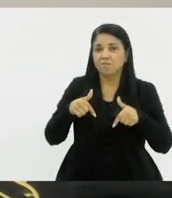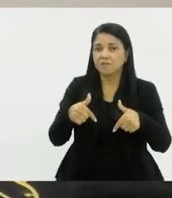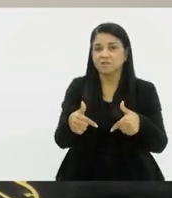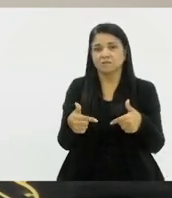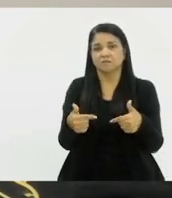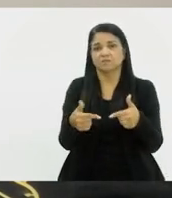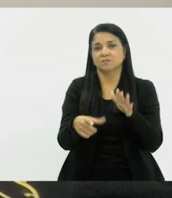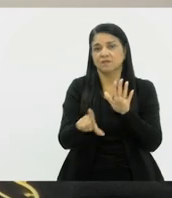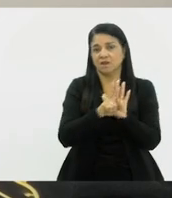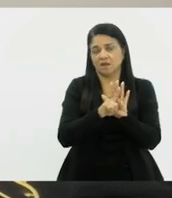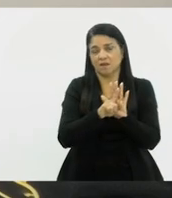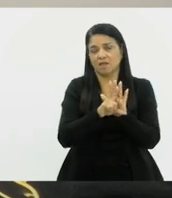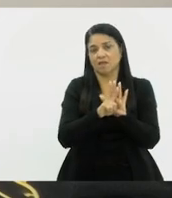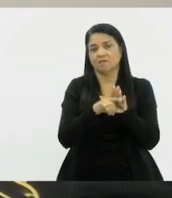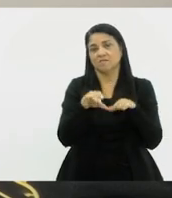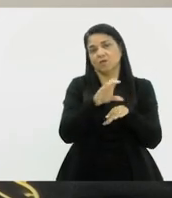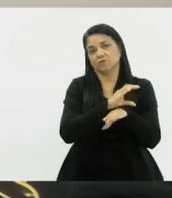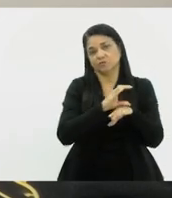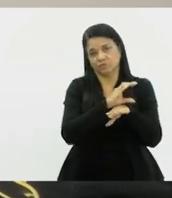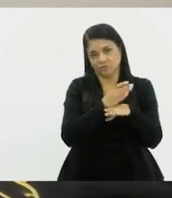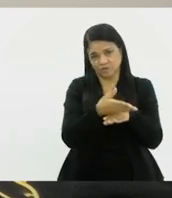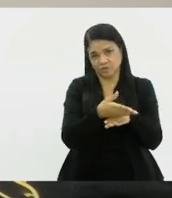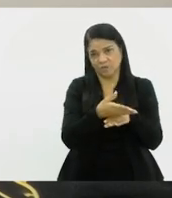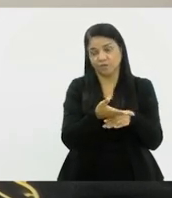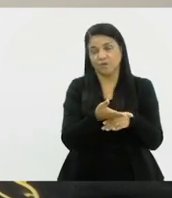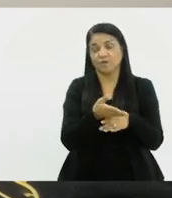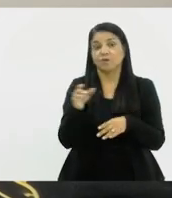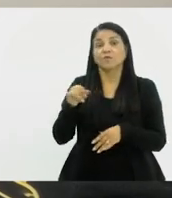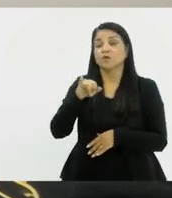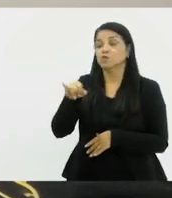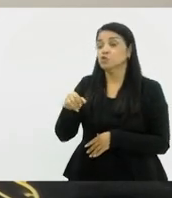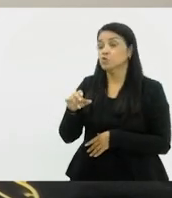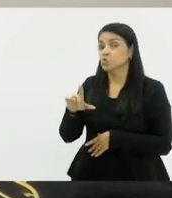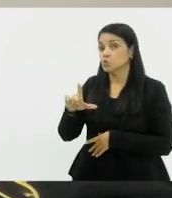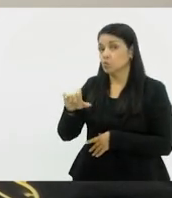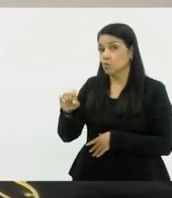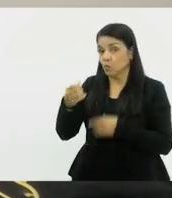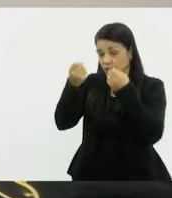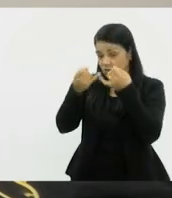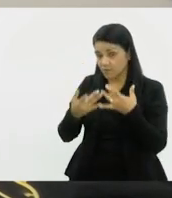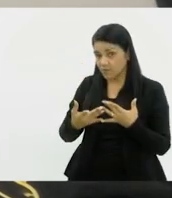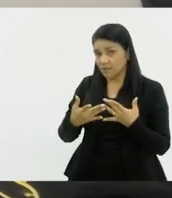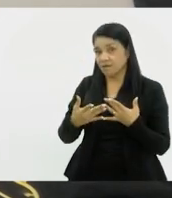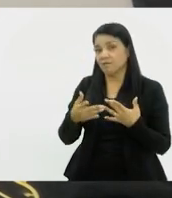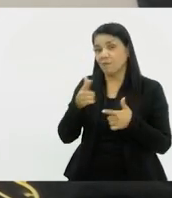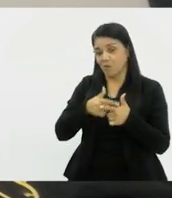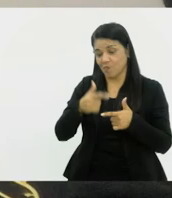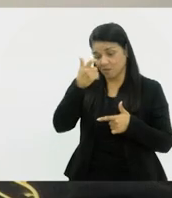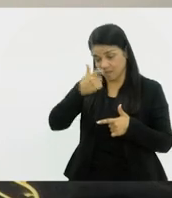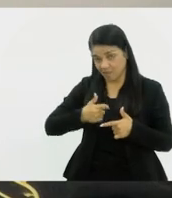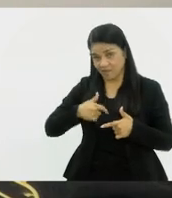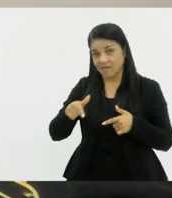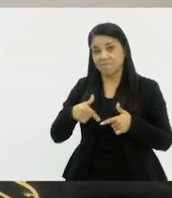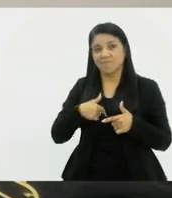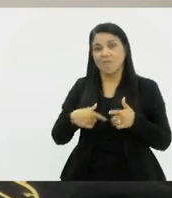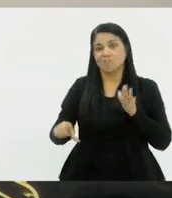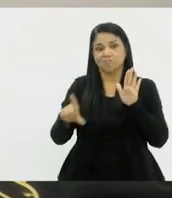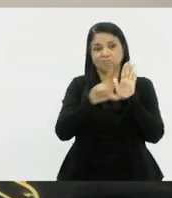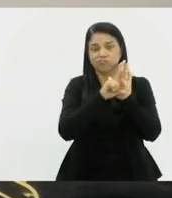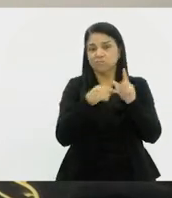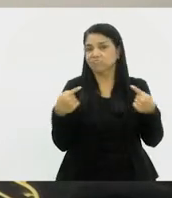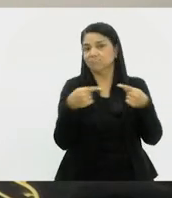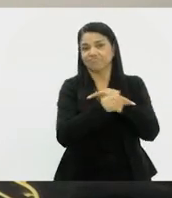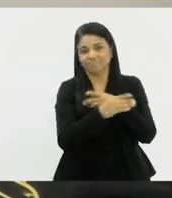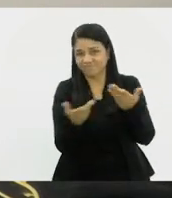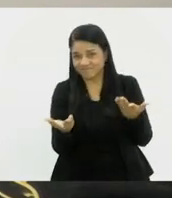da da Lei e da Constituição naqueles casos porque quando Júlio narra o caso dele é claramente constitucional ilegal não poderia ter sustentado